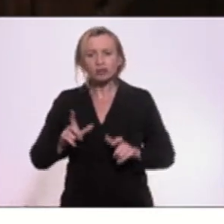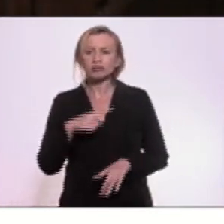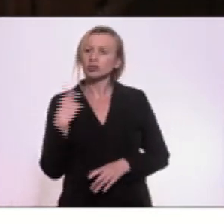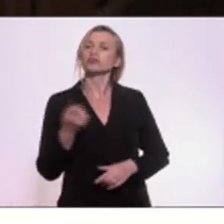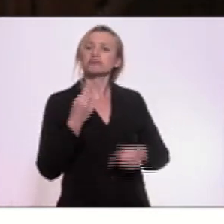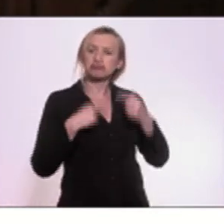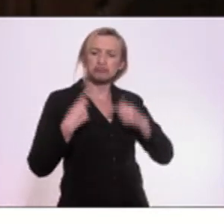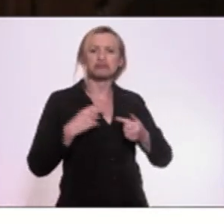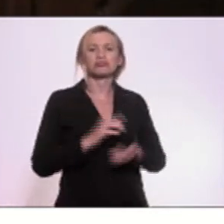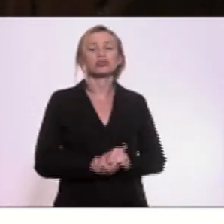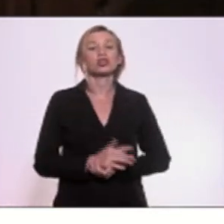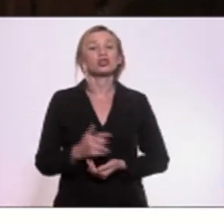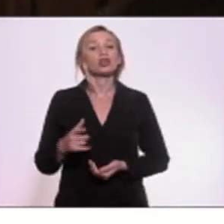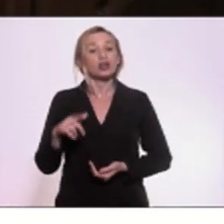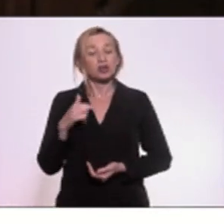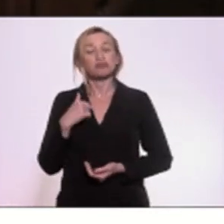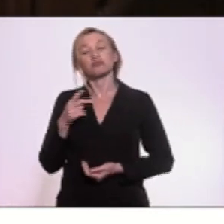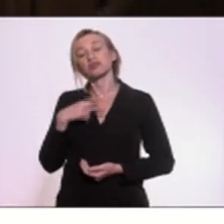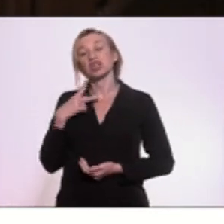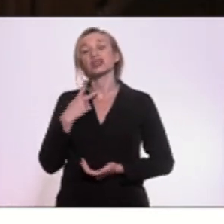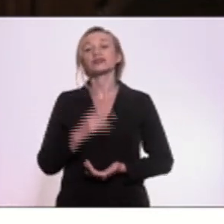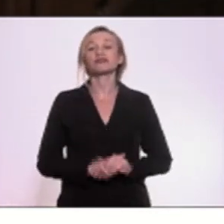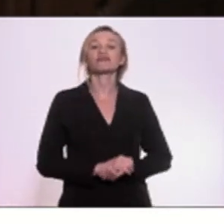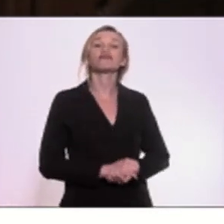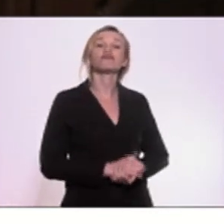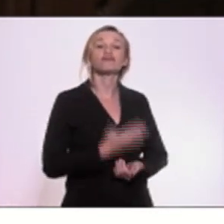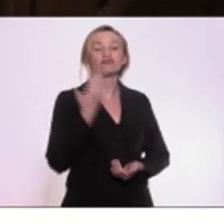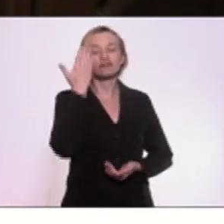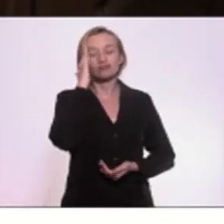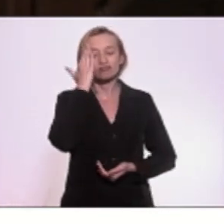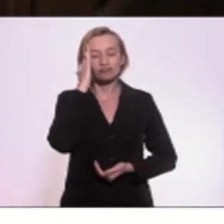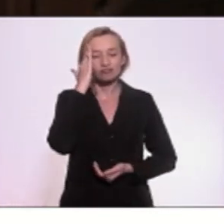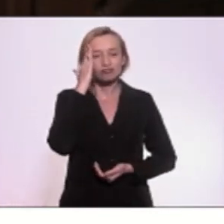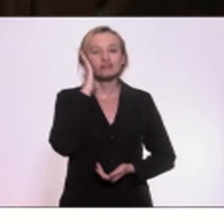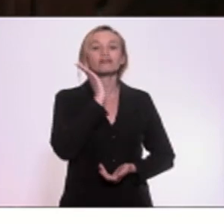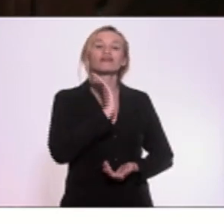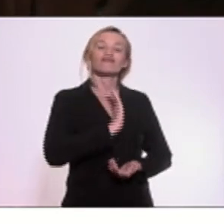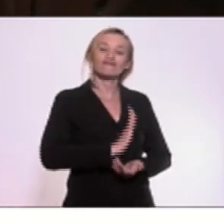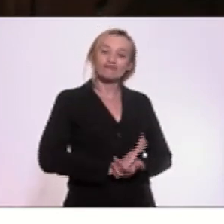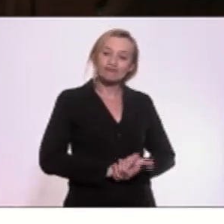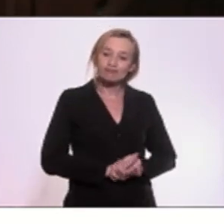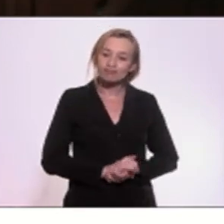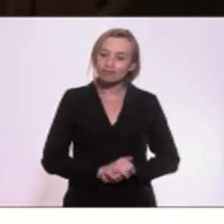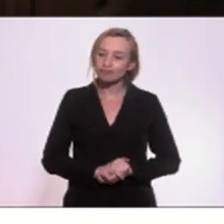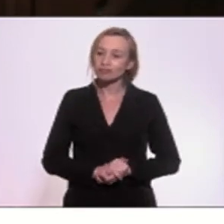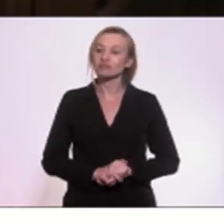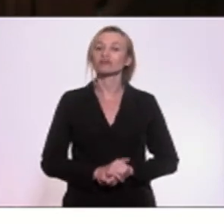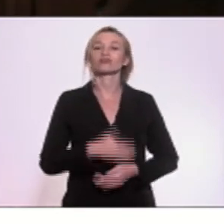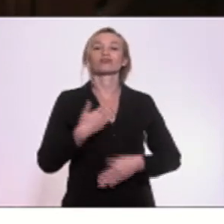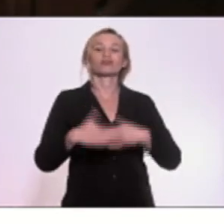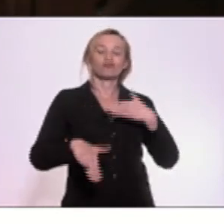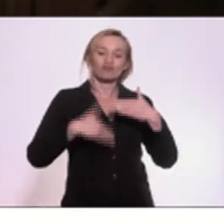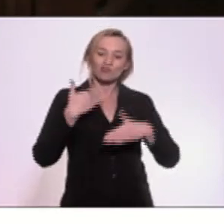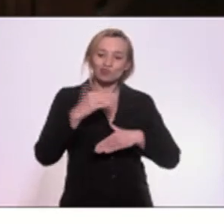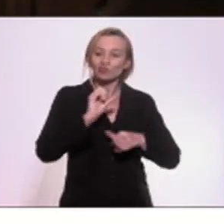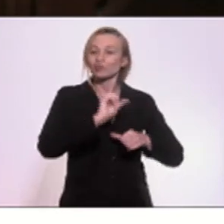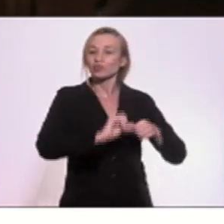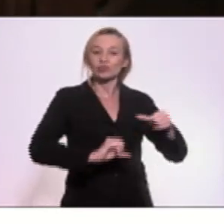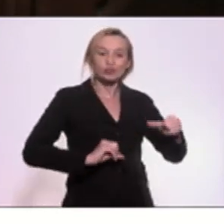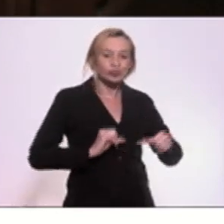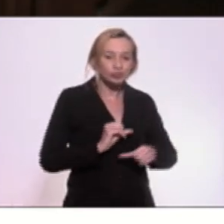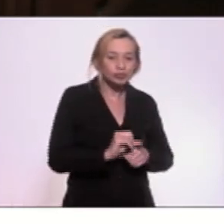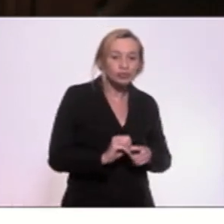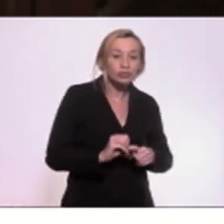debate, eu inclusive tenho dito que compreendo, né, enfim, os processos de mudança e de